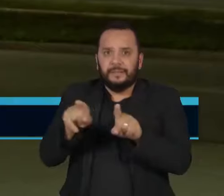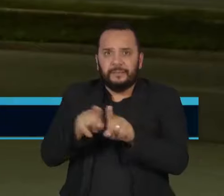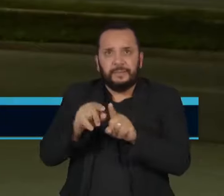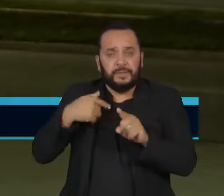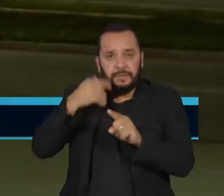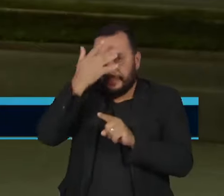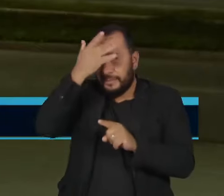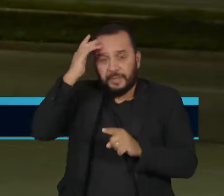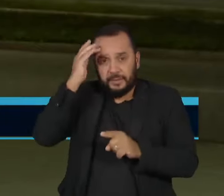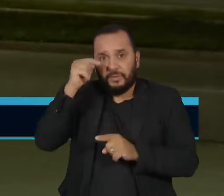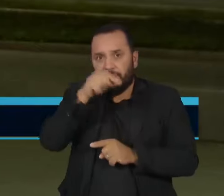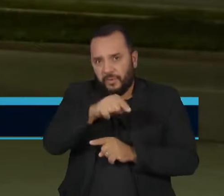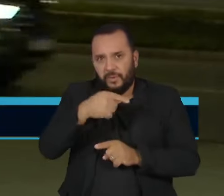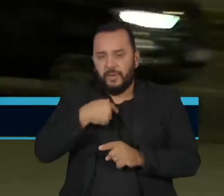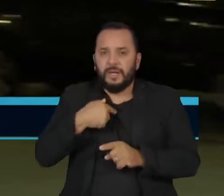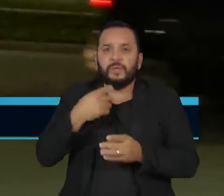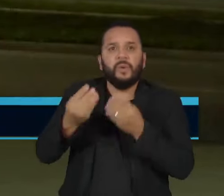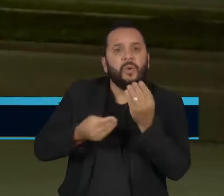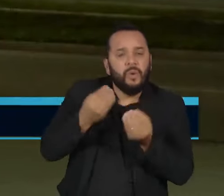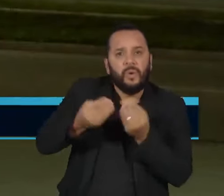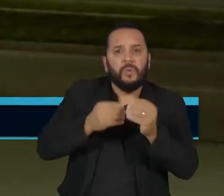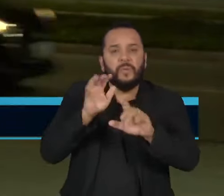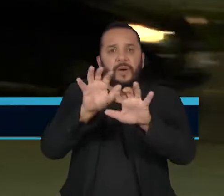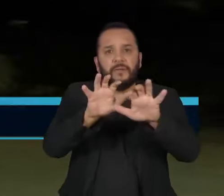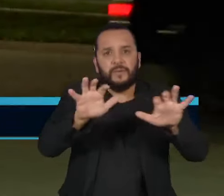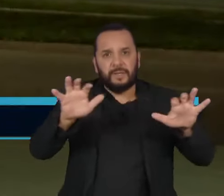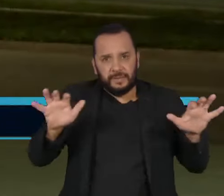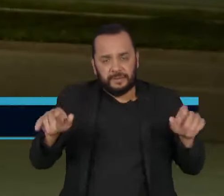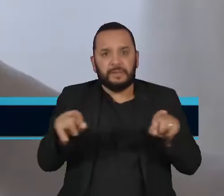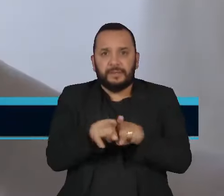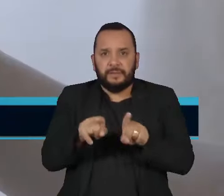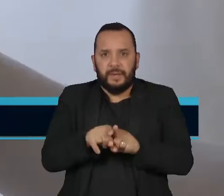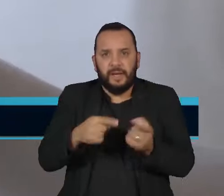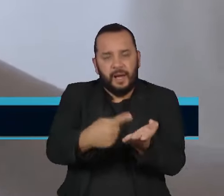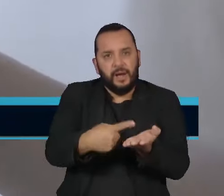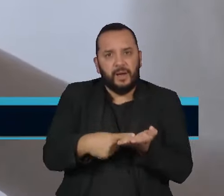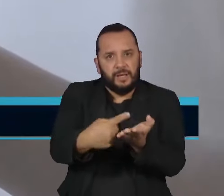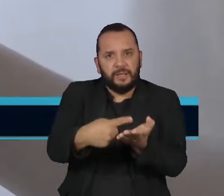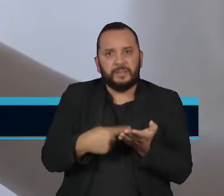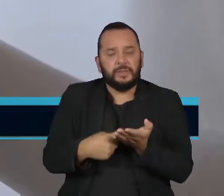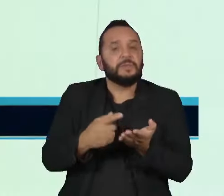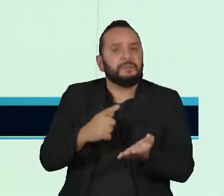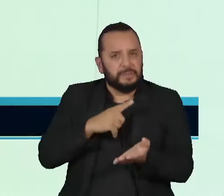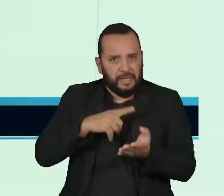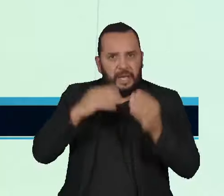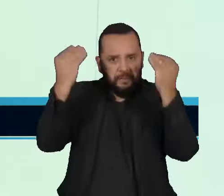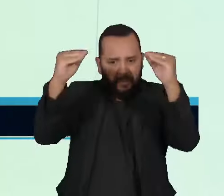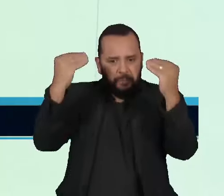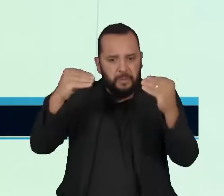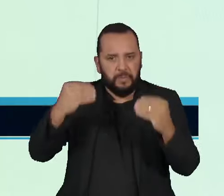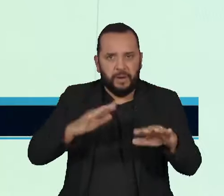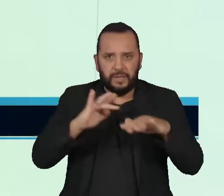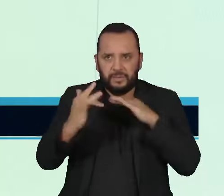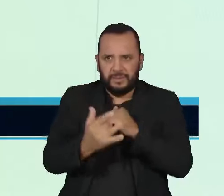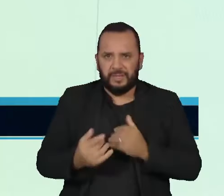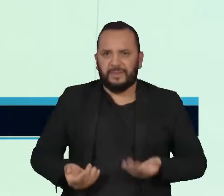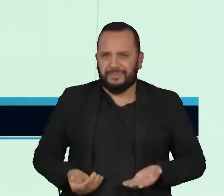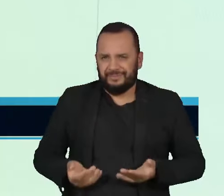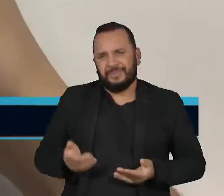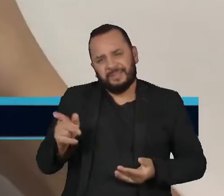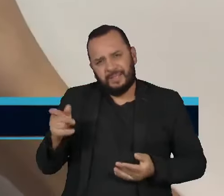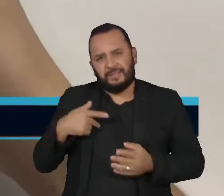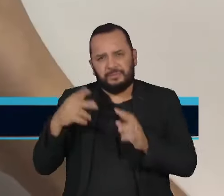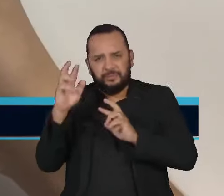dos padrões das mensagens e de eventuais ações organizadas para especialistas esse tipo de monitoramento é